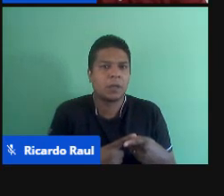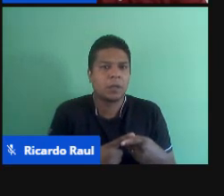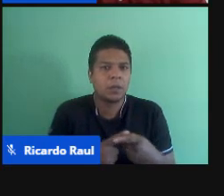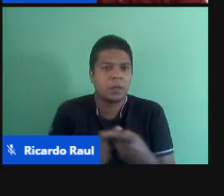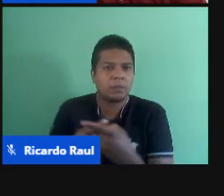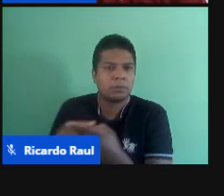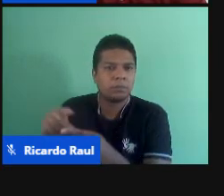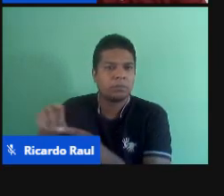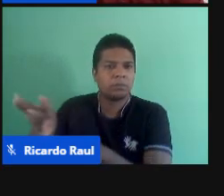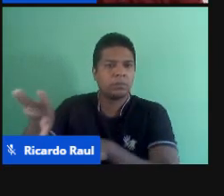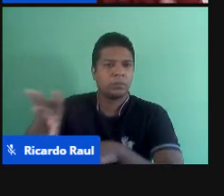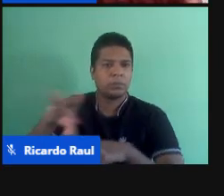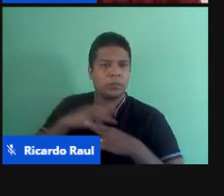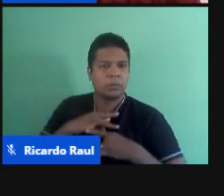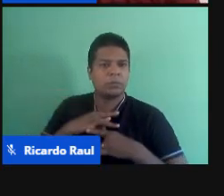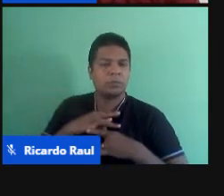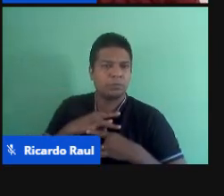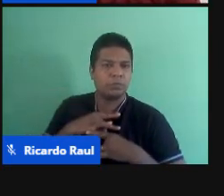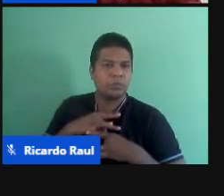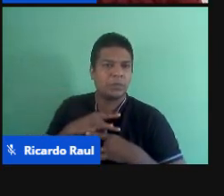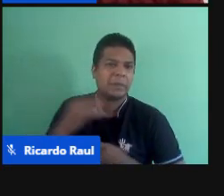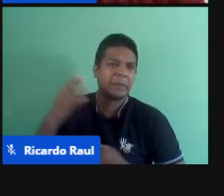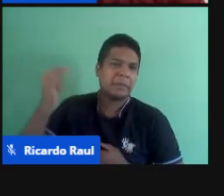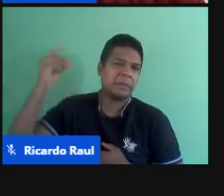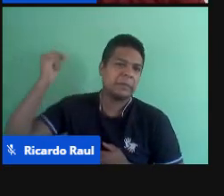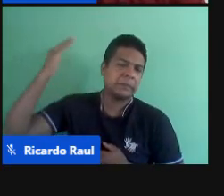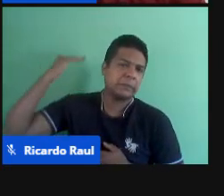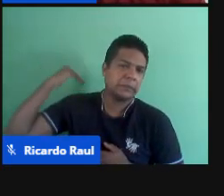está institucionalizado. Ou seja, lá atrás, quando a gente